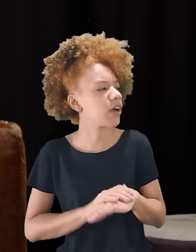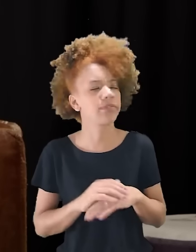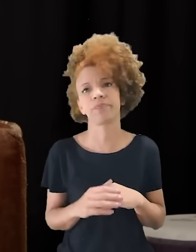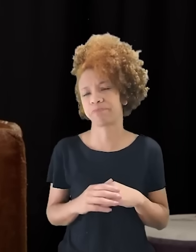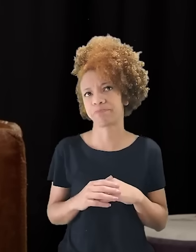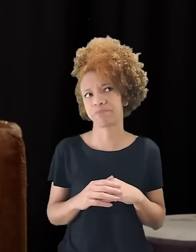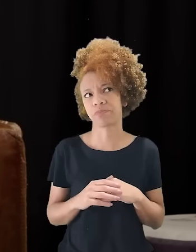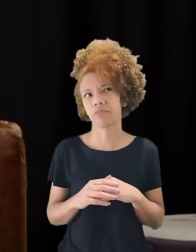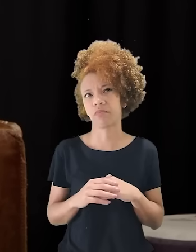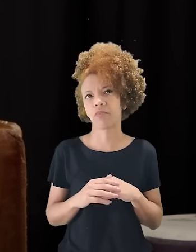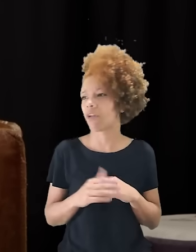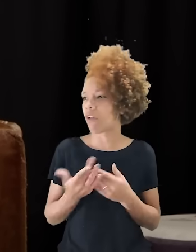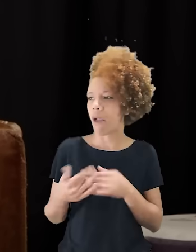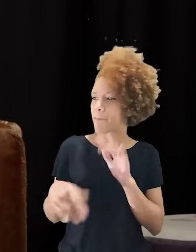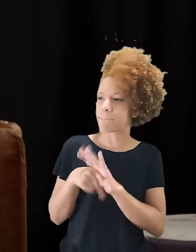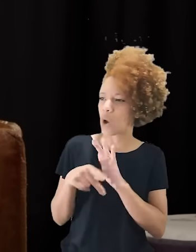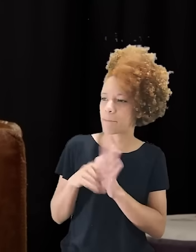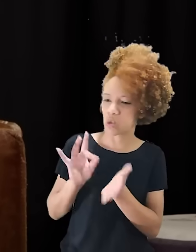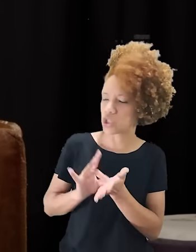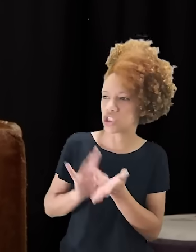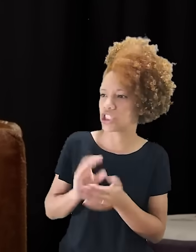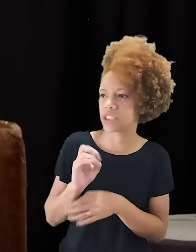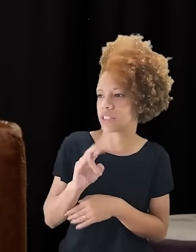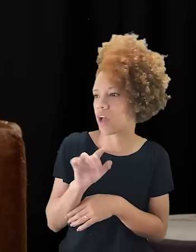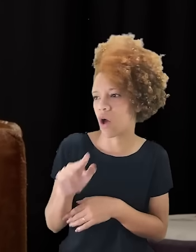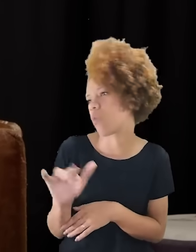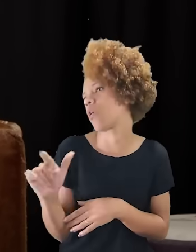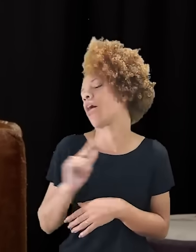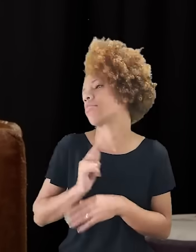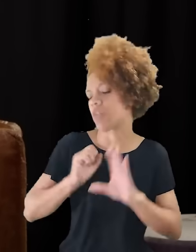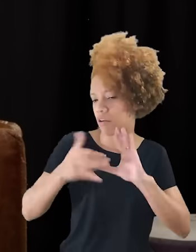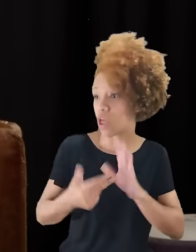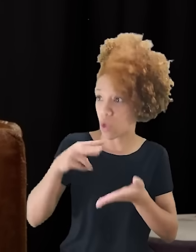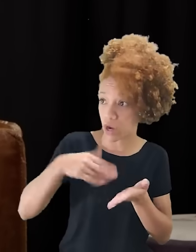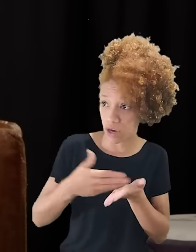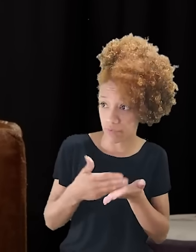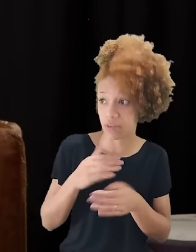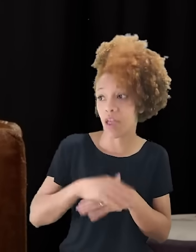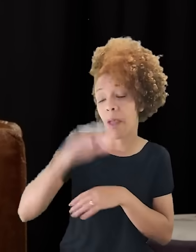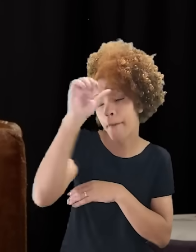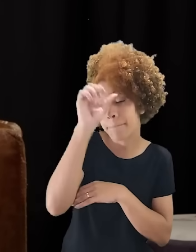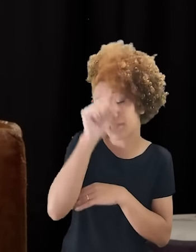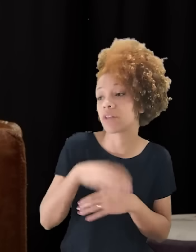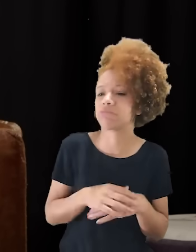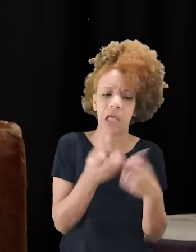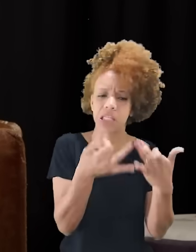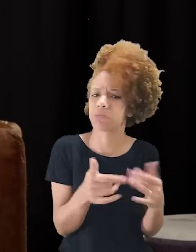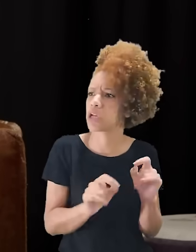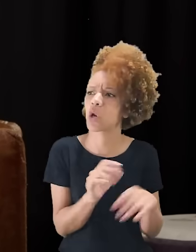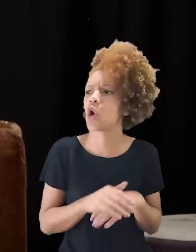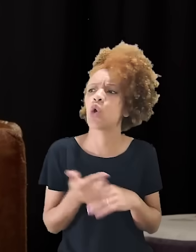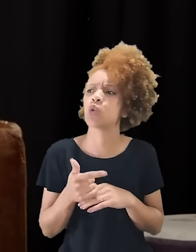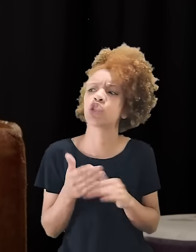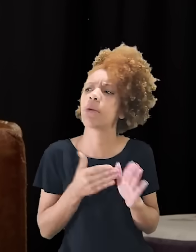ser a ela ser ela eu acho ela ter essa personalidade eu até li o livro dela que chama aprendizados e ela conta que